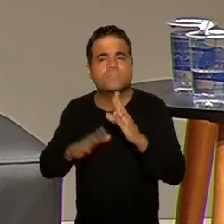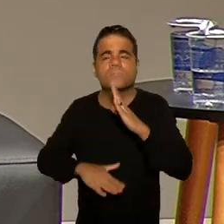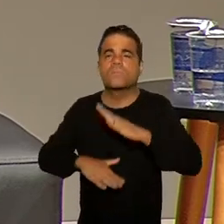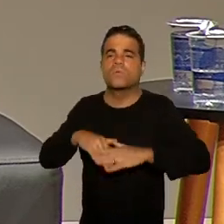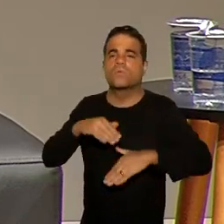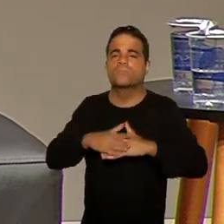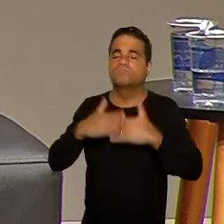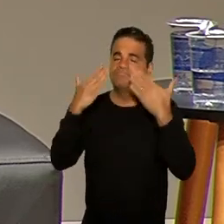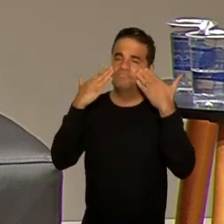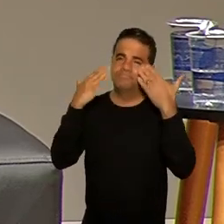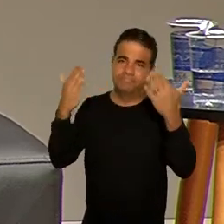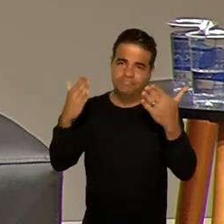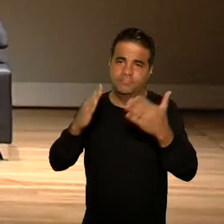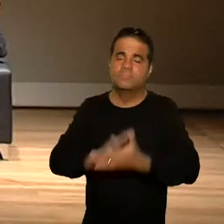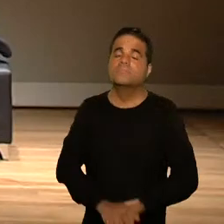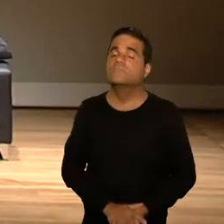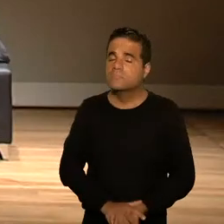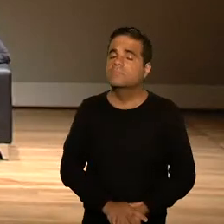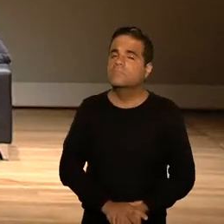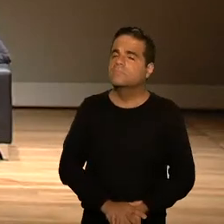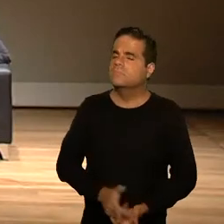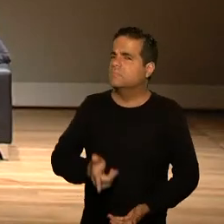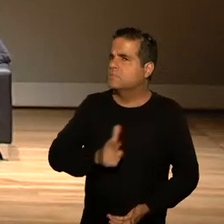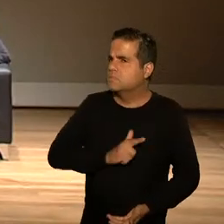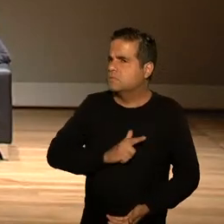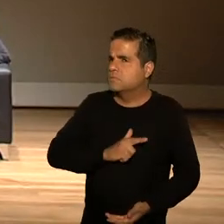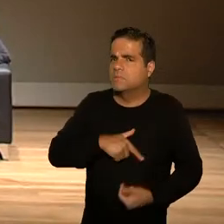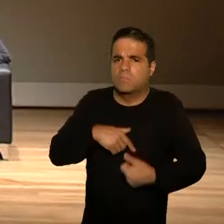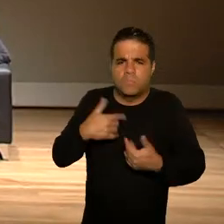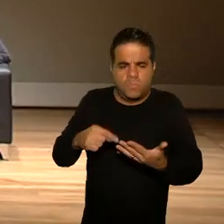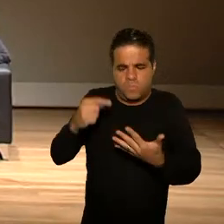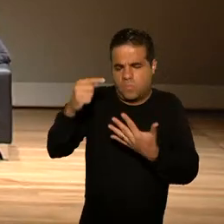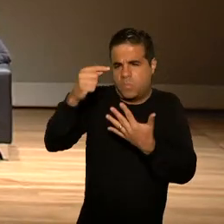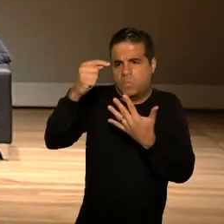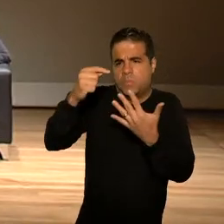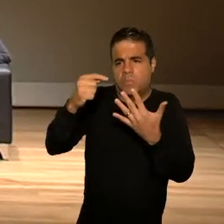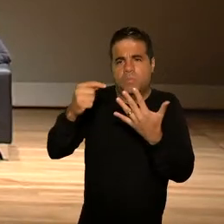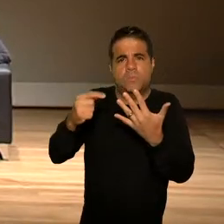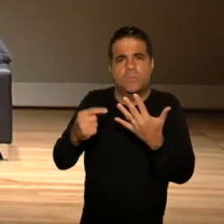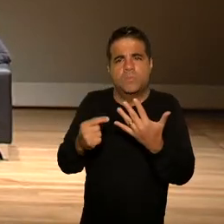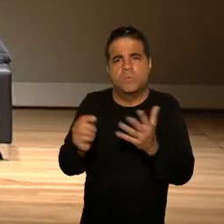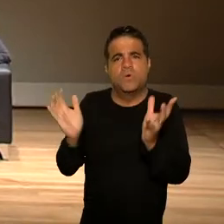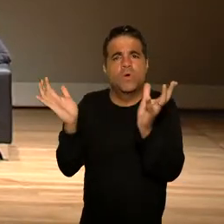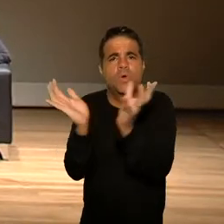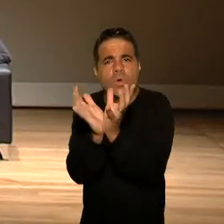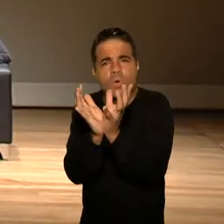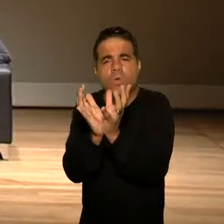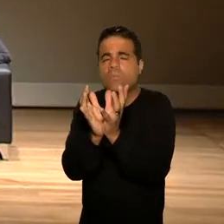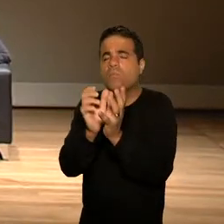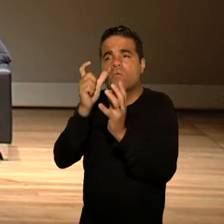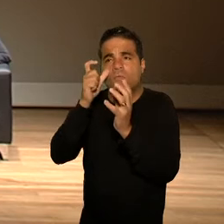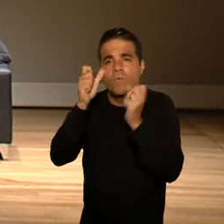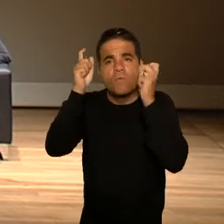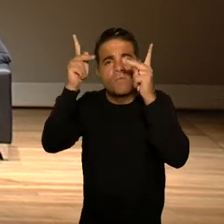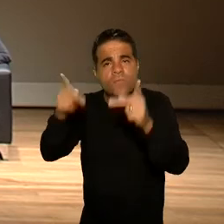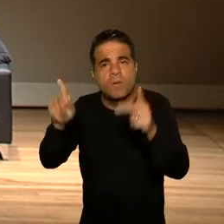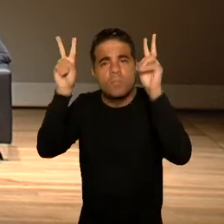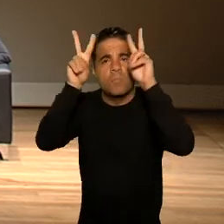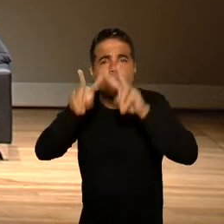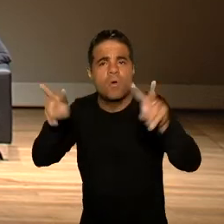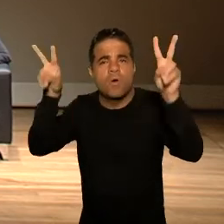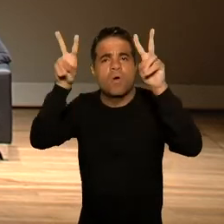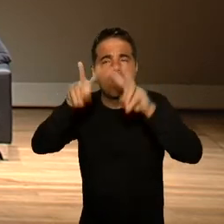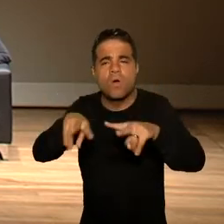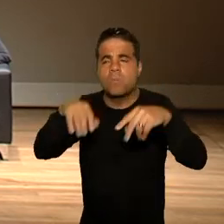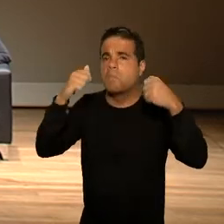num espaço de Exposição né então você tinha ali um curto circuito sendo criado por esse grupo e que foi visibilizado por um artista